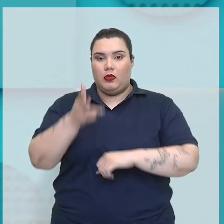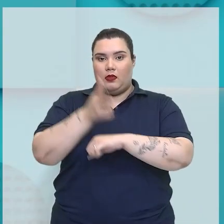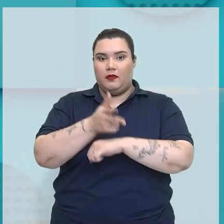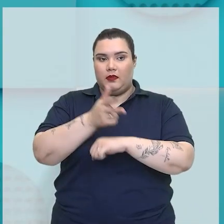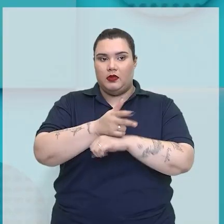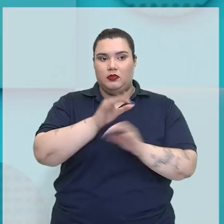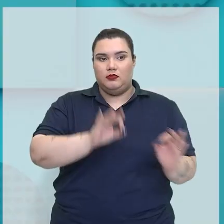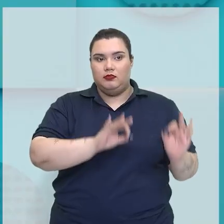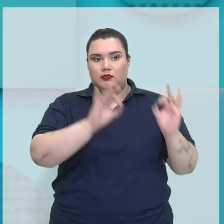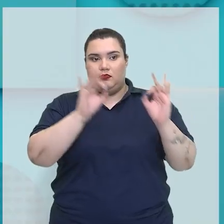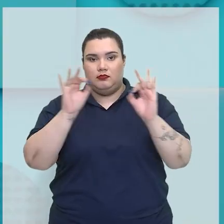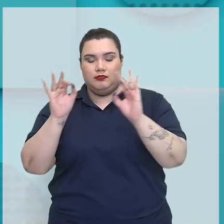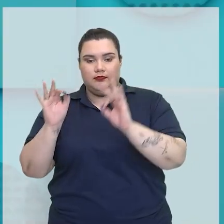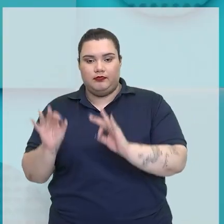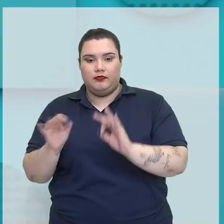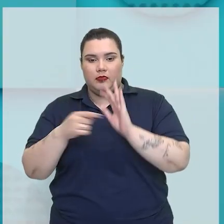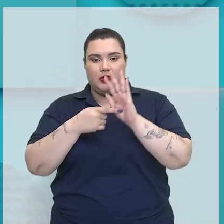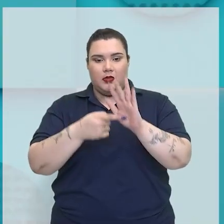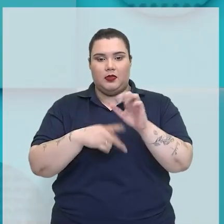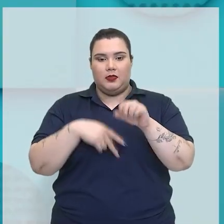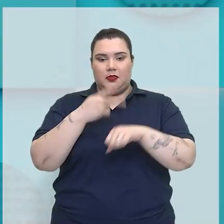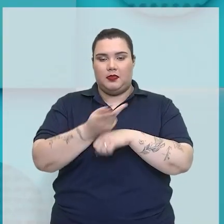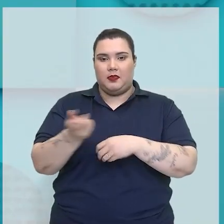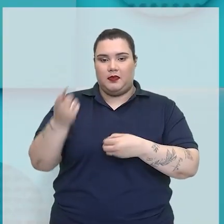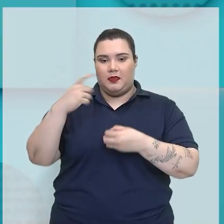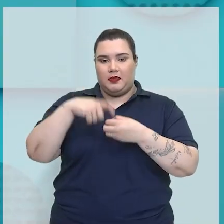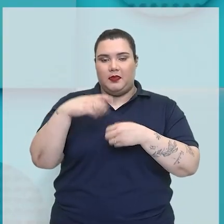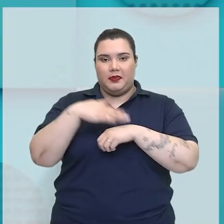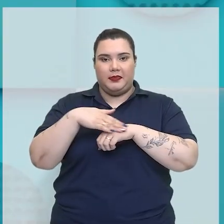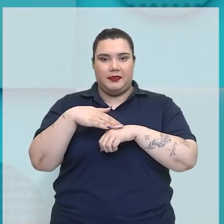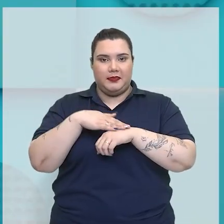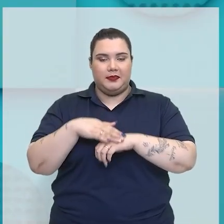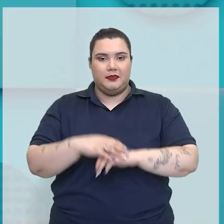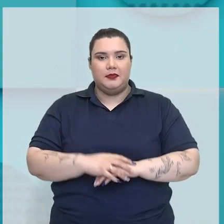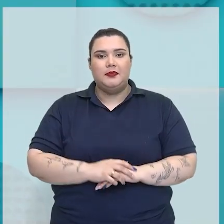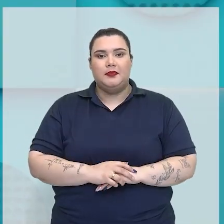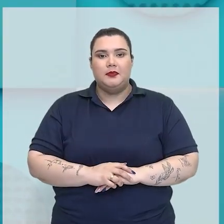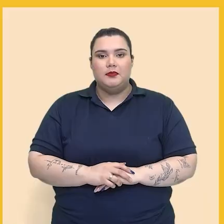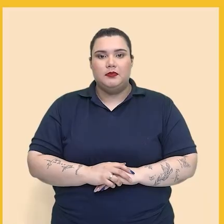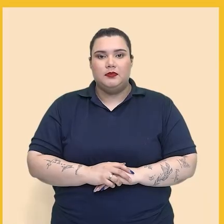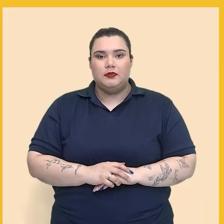animação, e aí depois a gente retorna para fazermos os comentários.